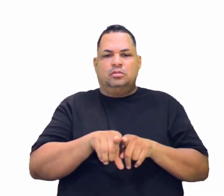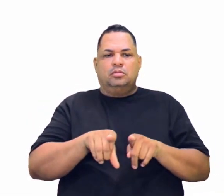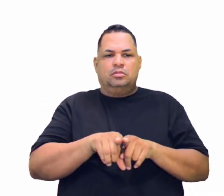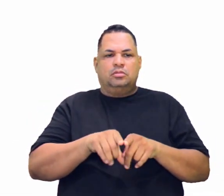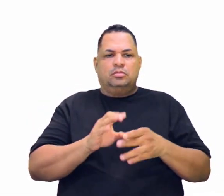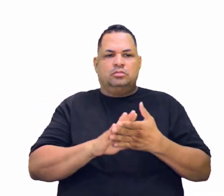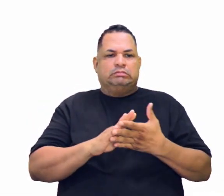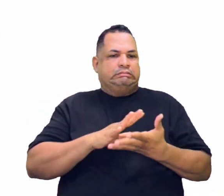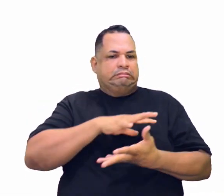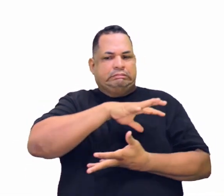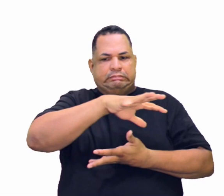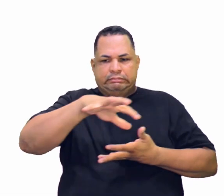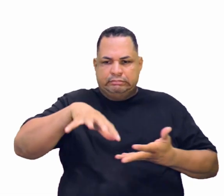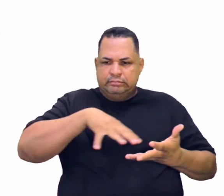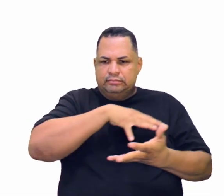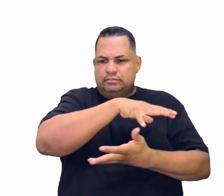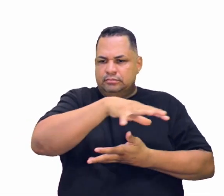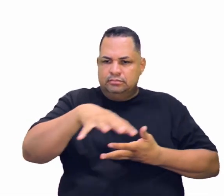vão tocar o terror.